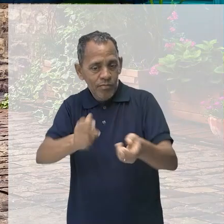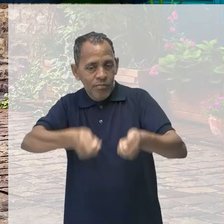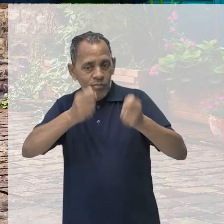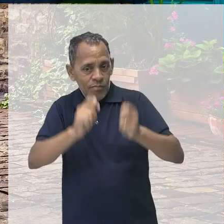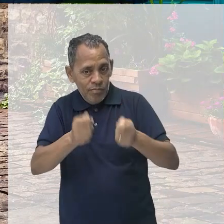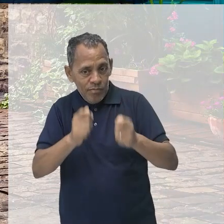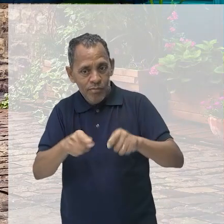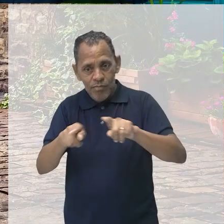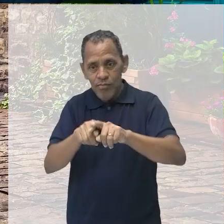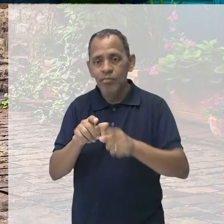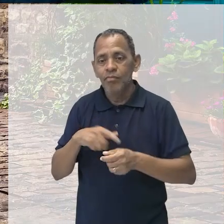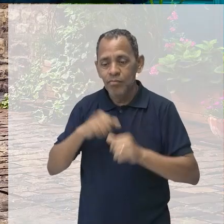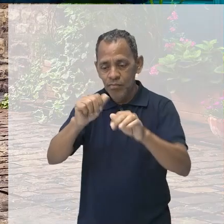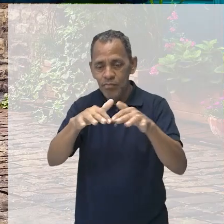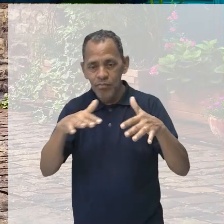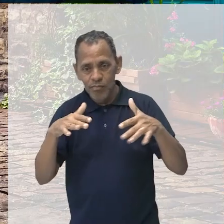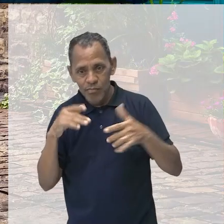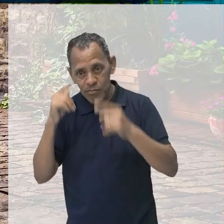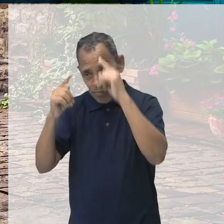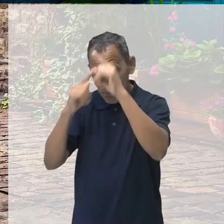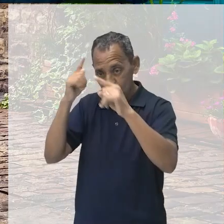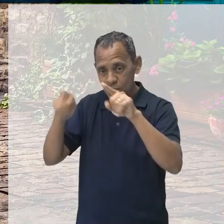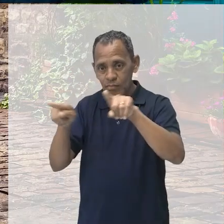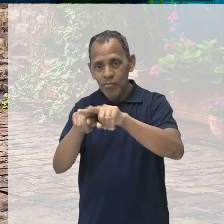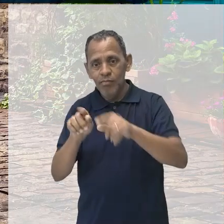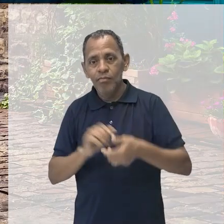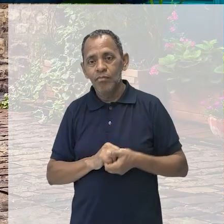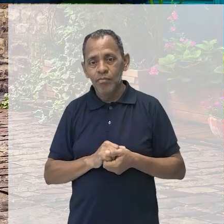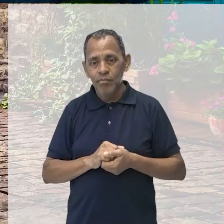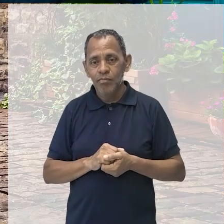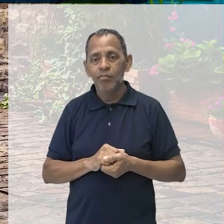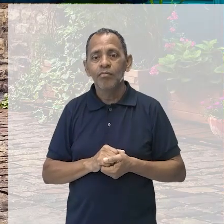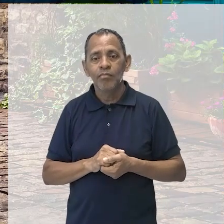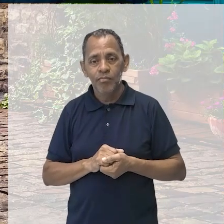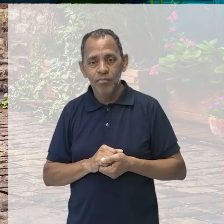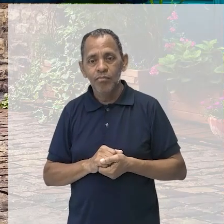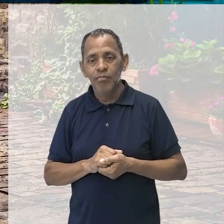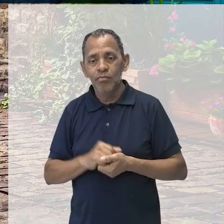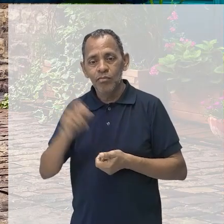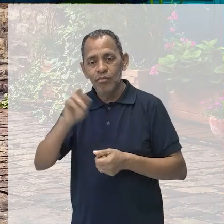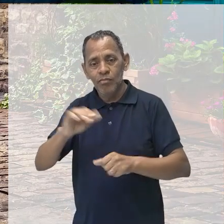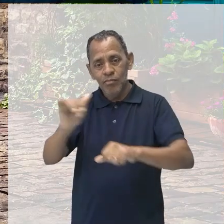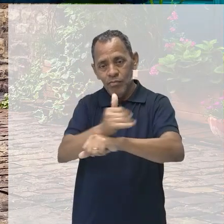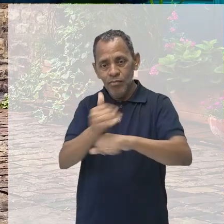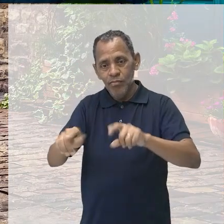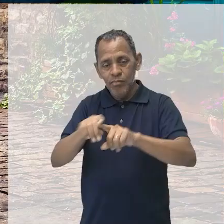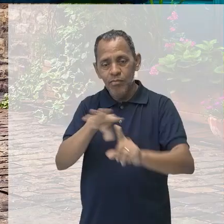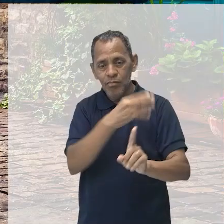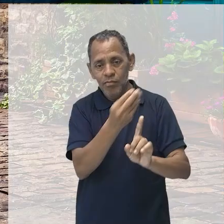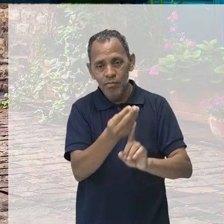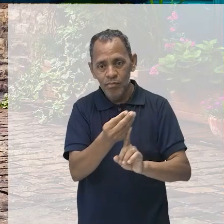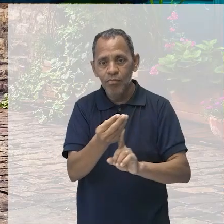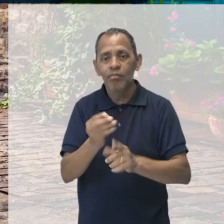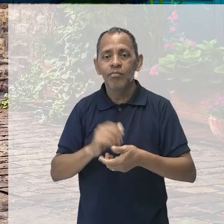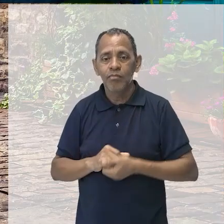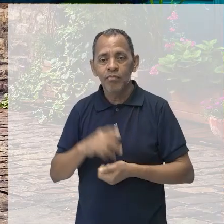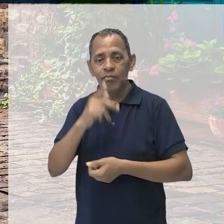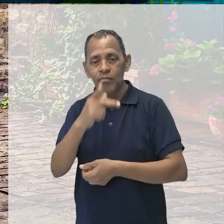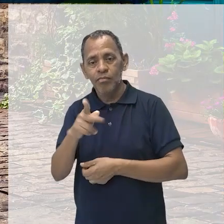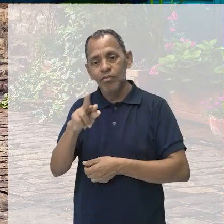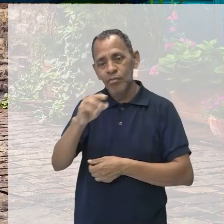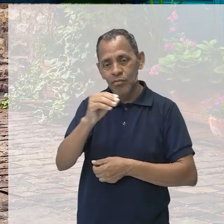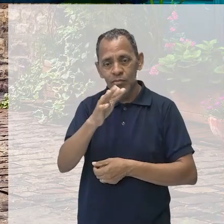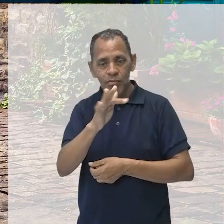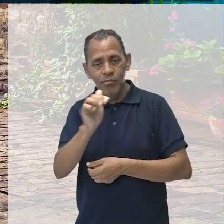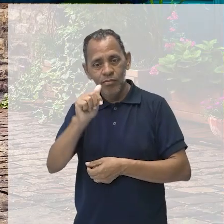palcos improvisados. Então, era chamada de uma arte profana, porque não pertencia à igreja,